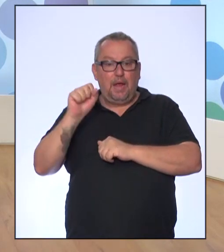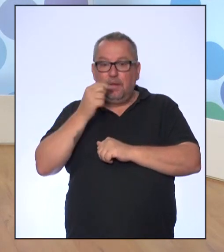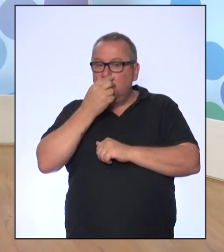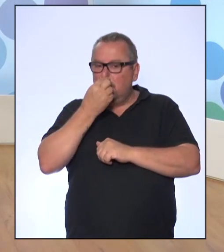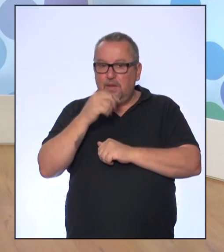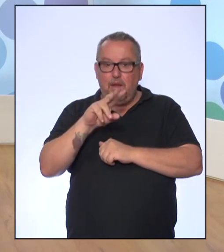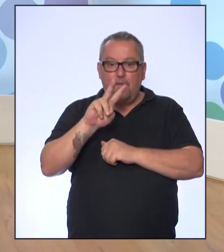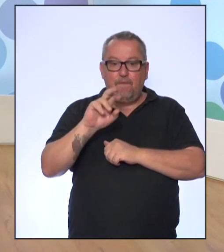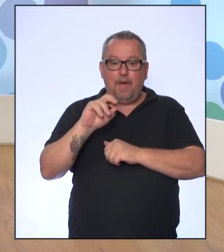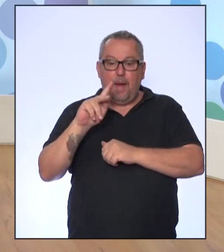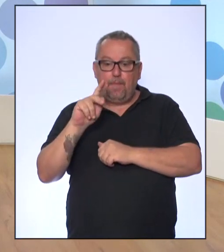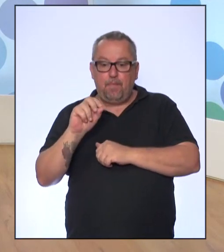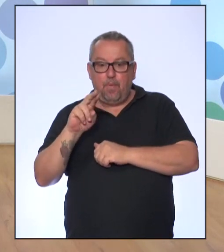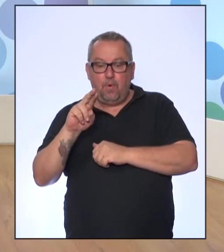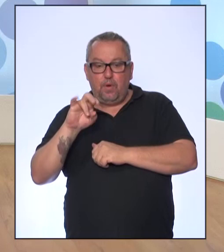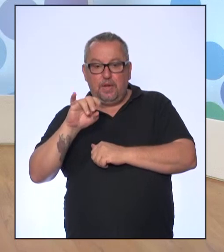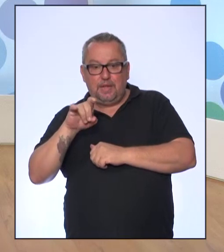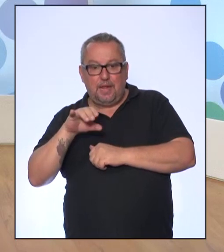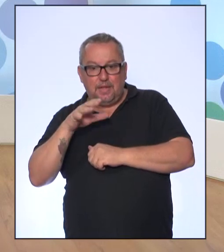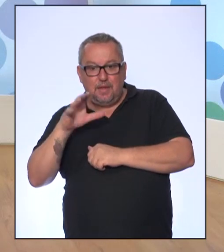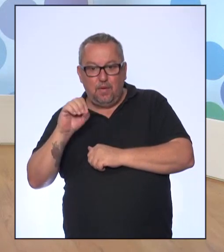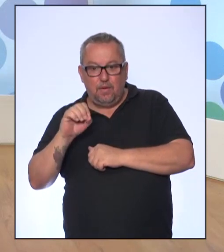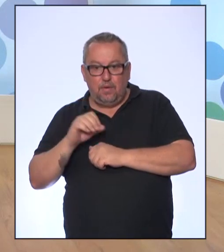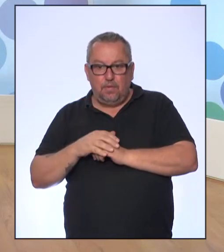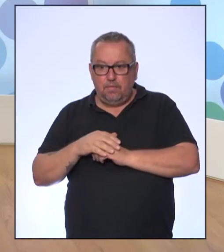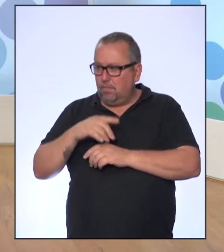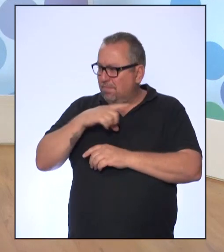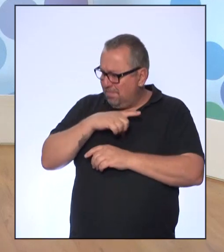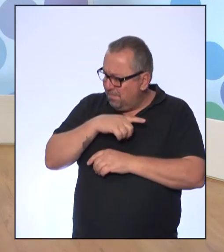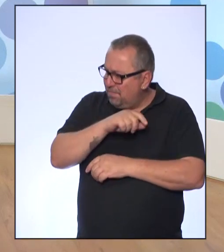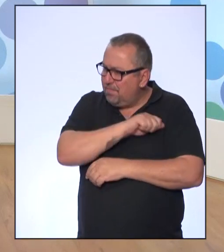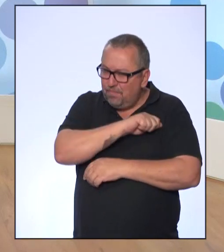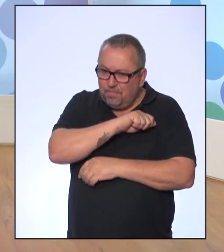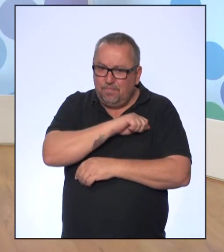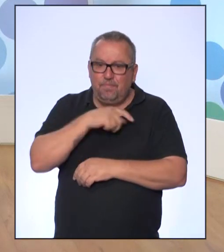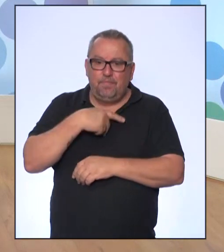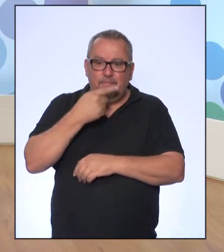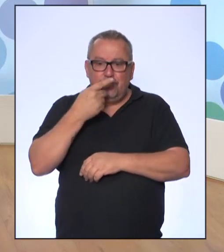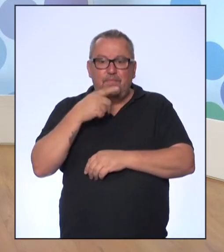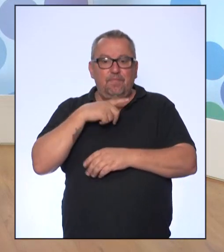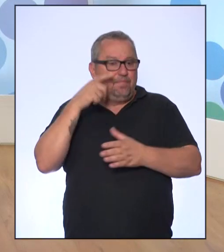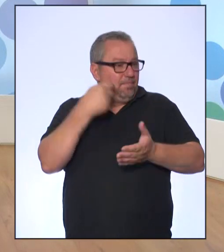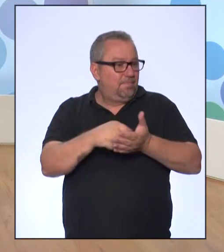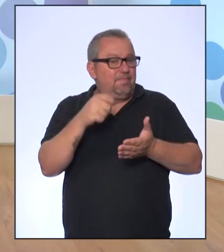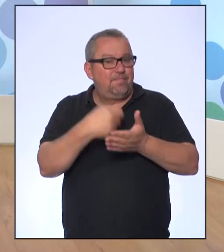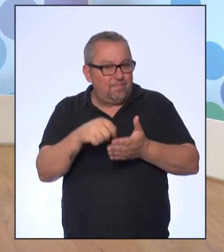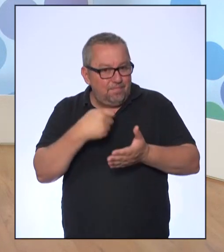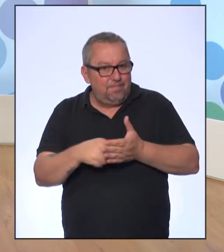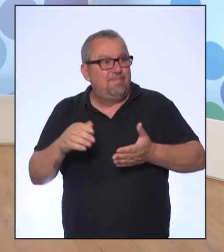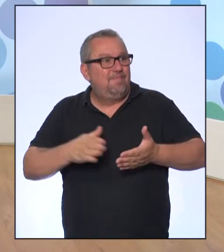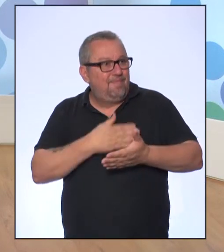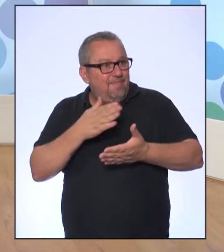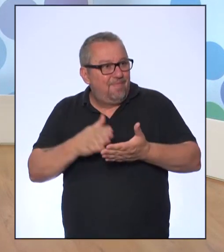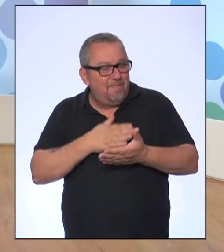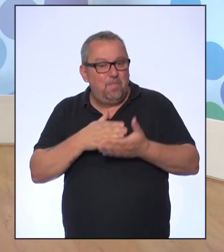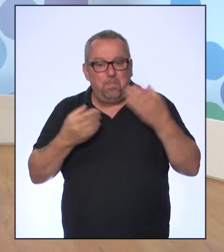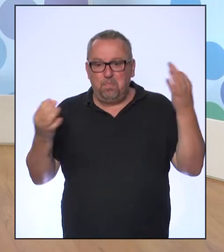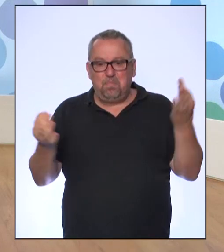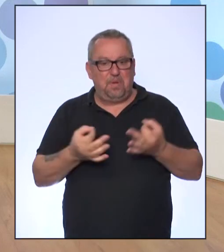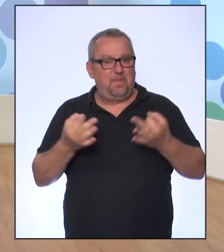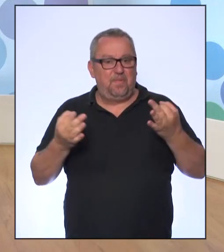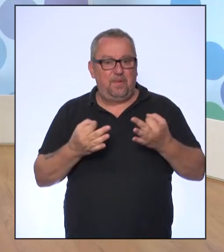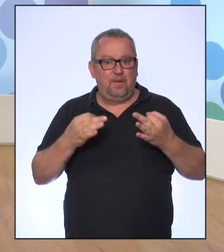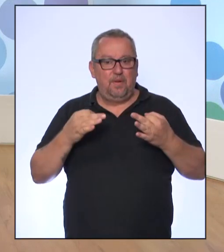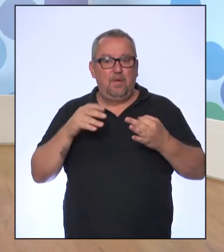vaporização. Subiu. Pode falar, Probete. Tem alunos aqui que estão falando que eles estão anotando no caderno. Eles estão falando assim para a professora